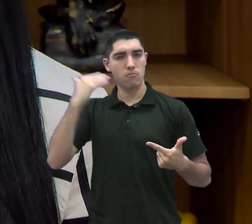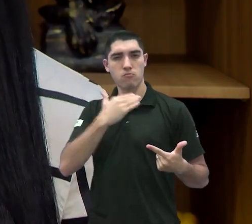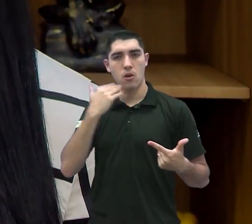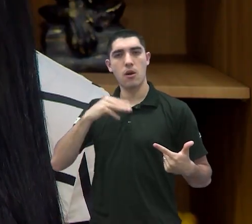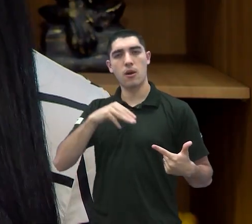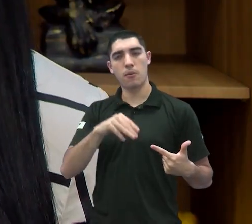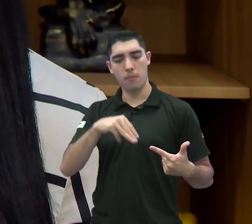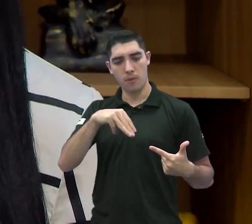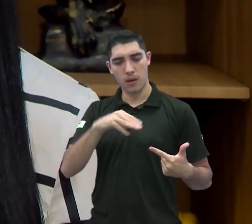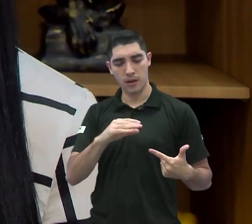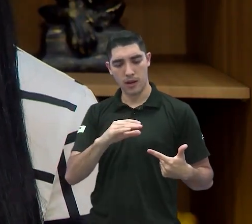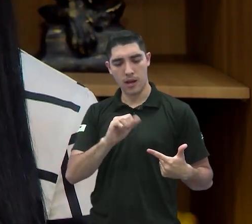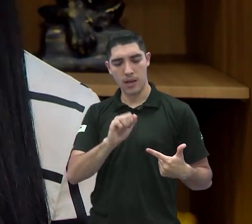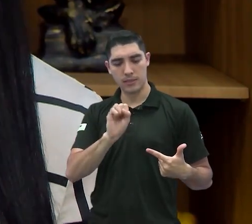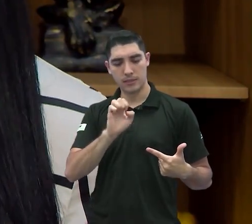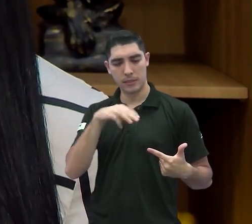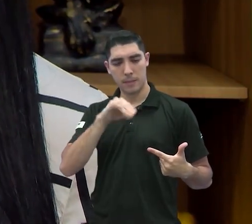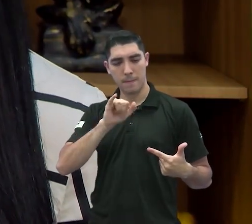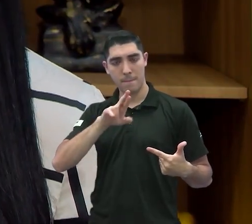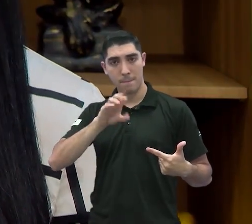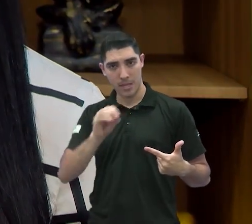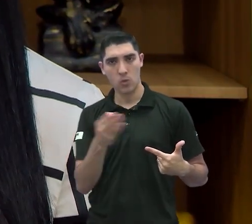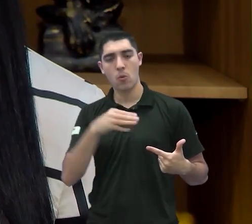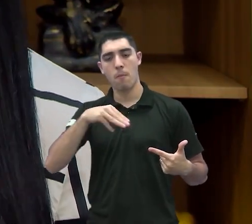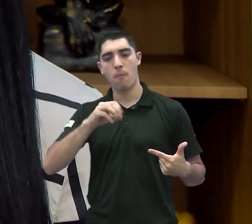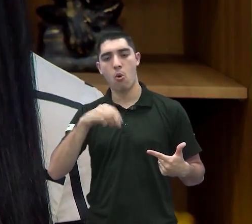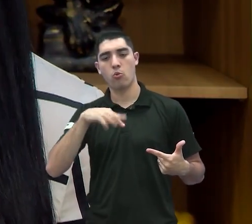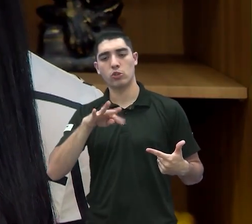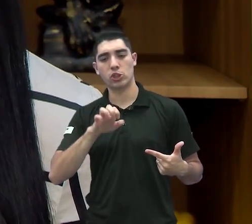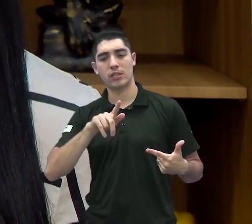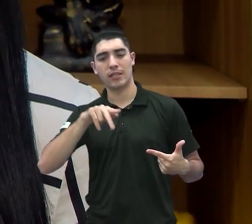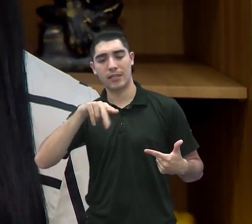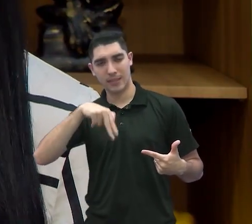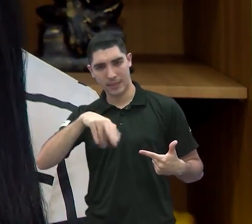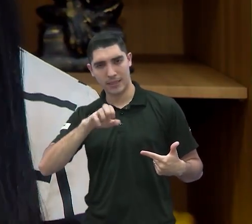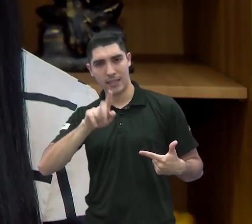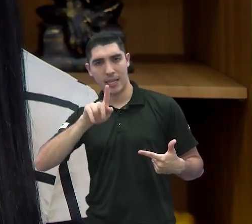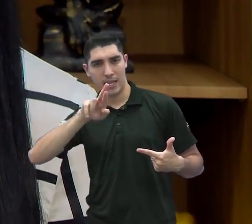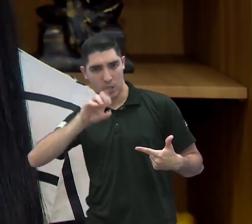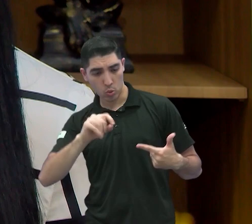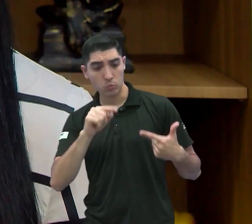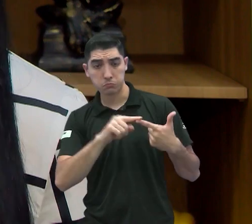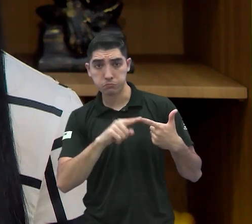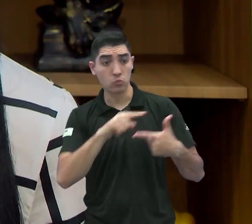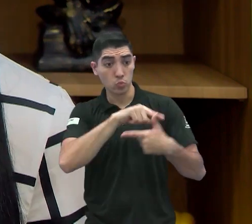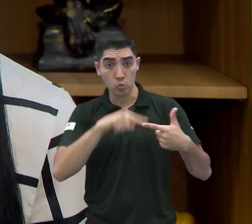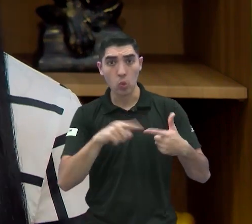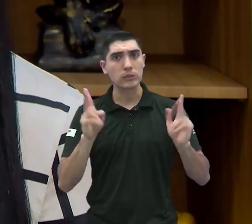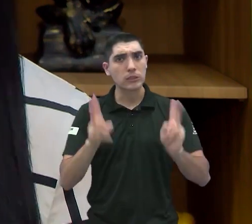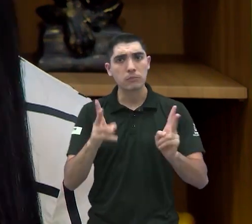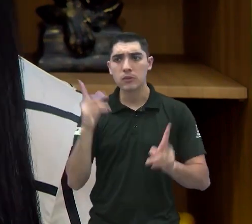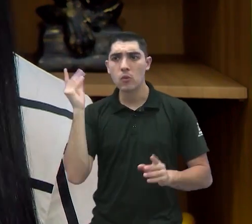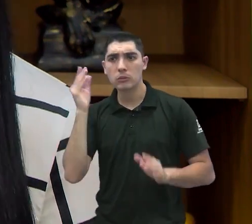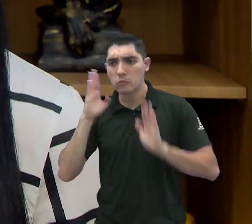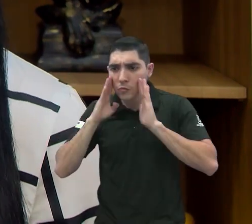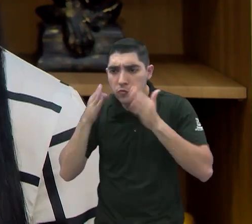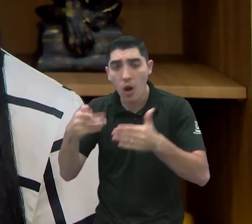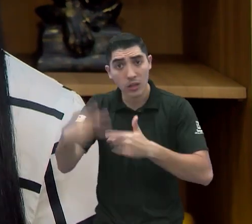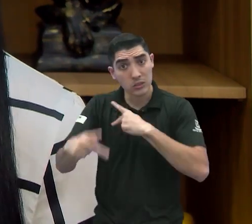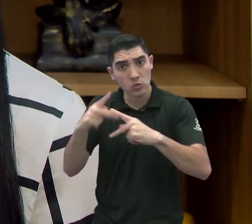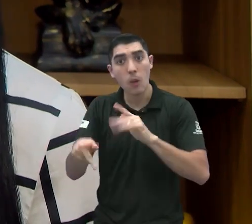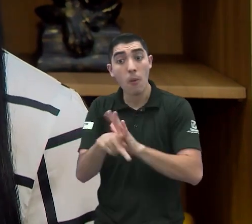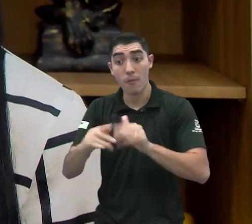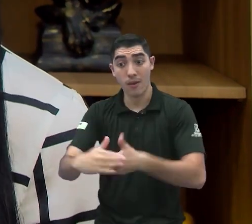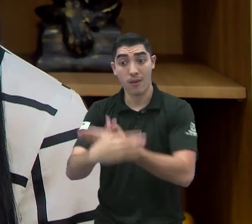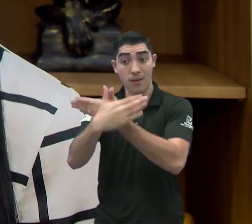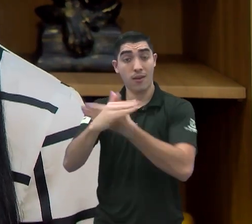saudoso Marechal Montenegro, Casimiro Montenegro Filho, que também foi um homem que fez história em São José dos Campos, no ITA. Então a gente